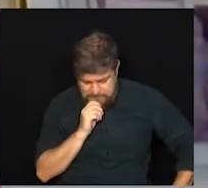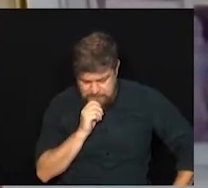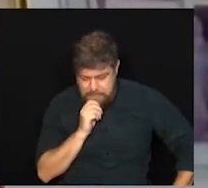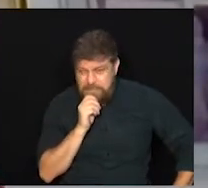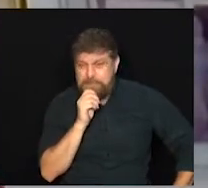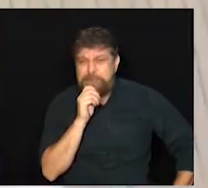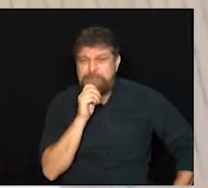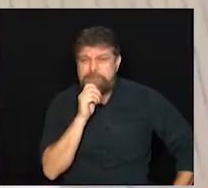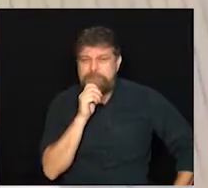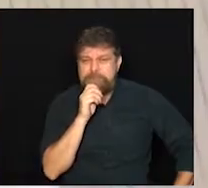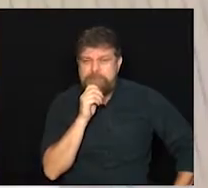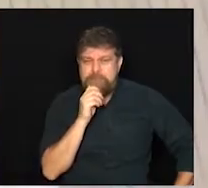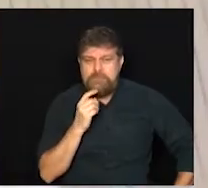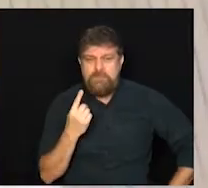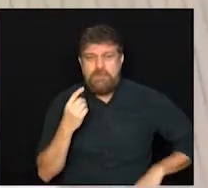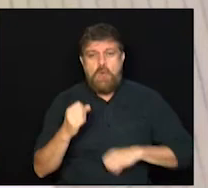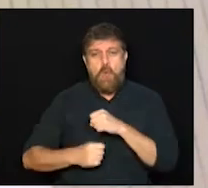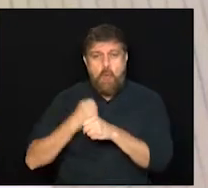Um ano se...